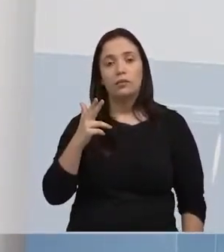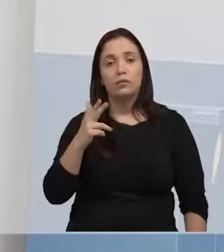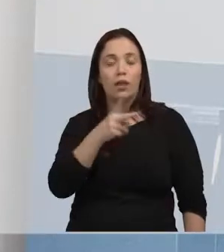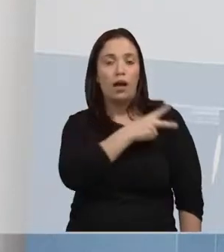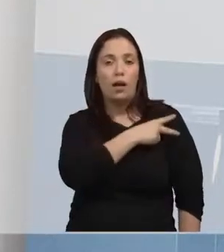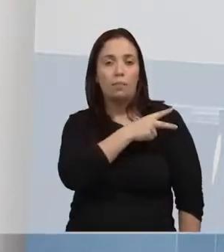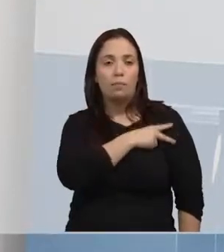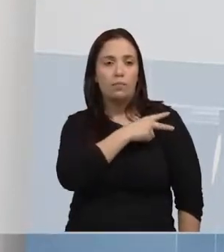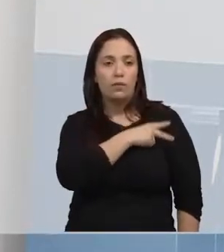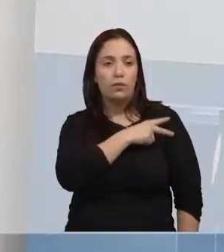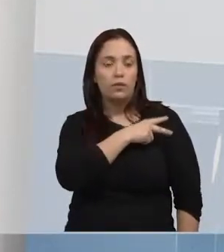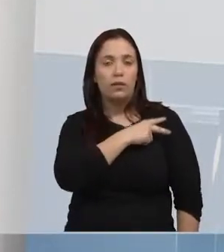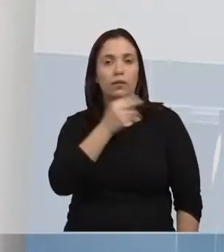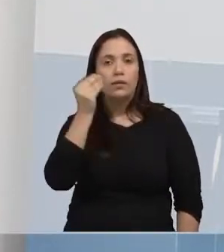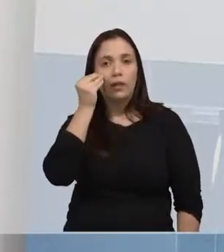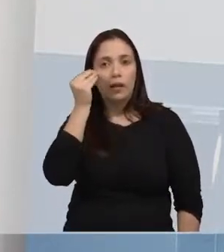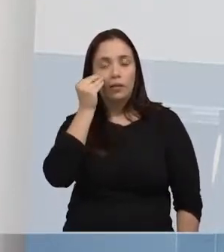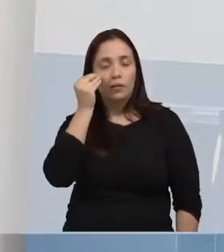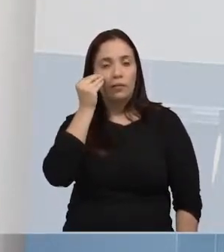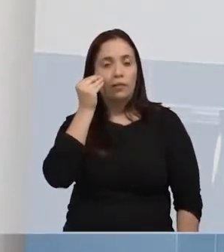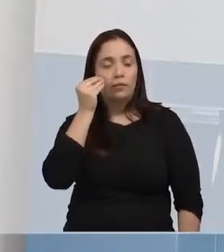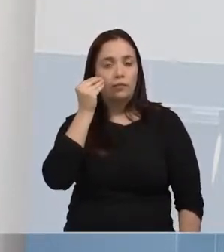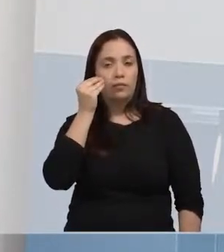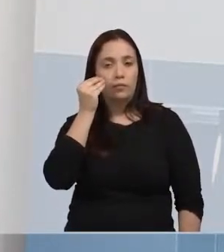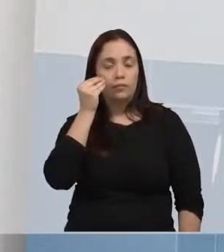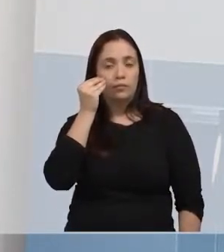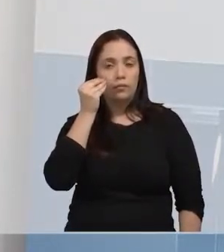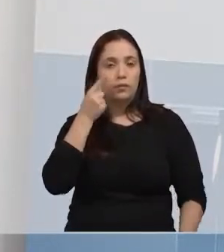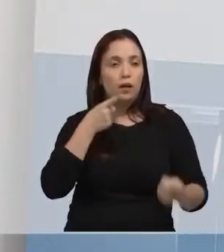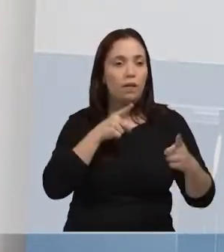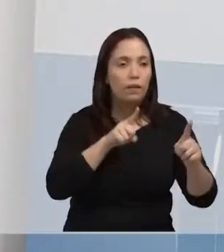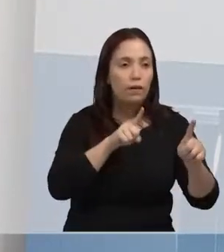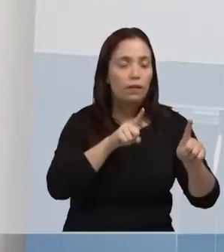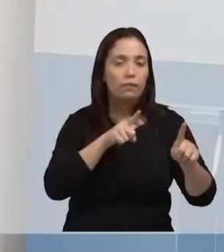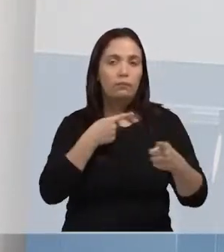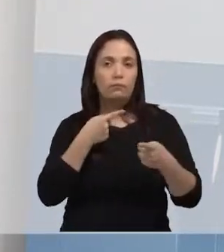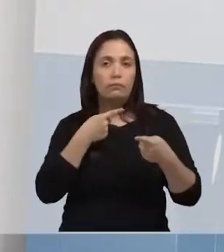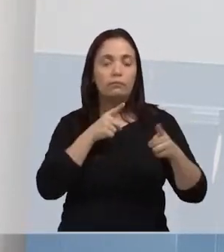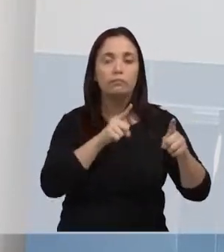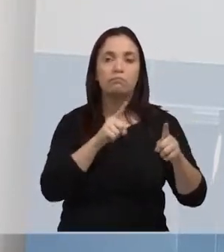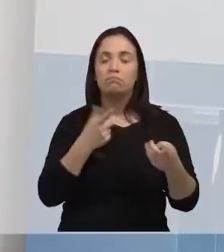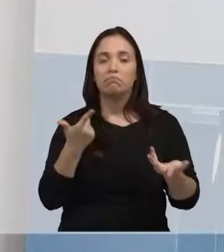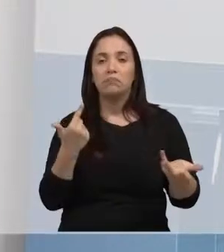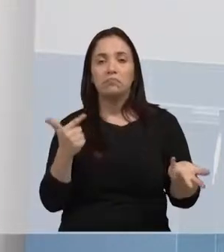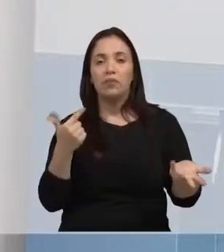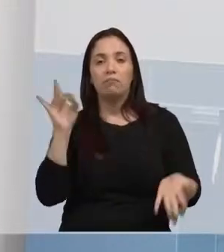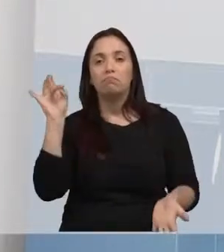Capitão Wagner, e depois saíram, né? E quem é contra que esteve lá,